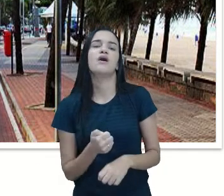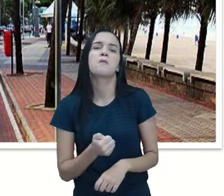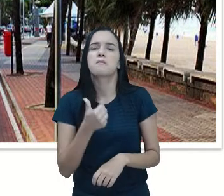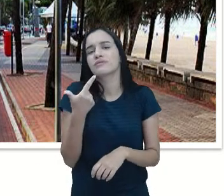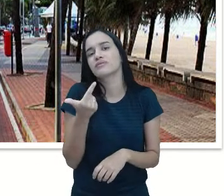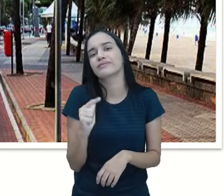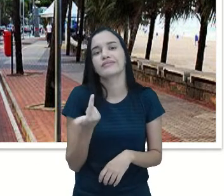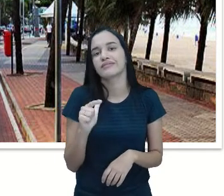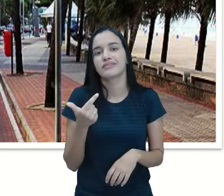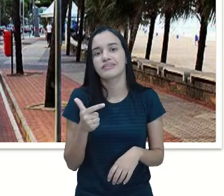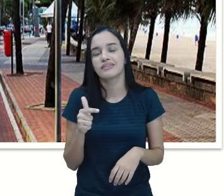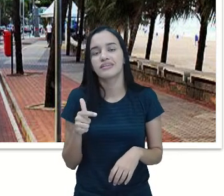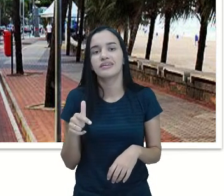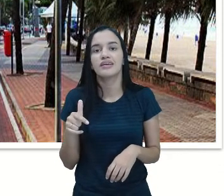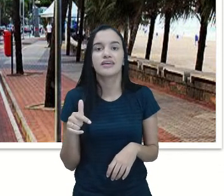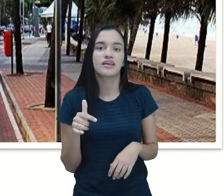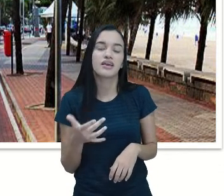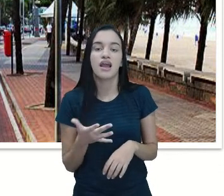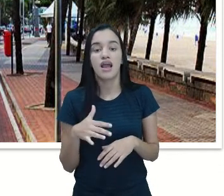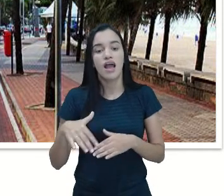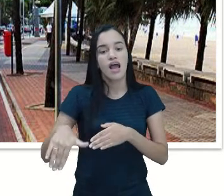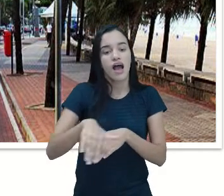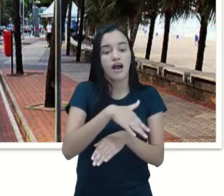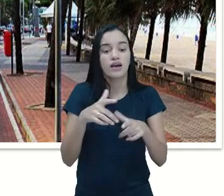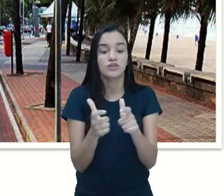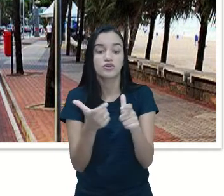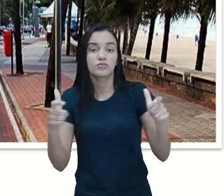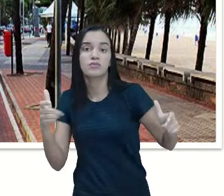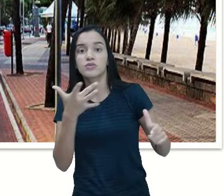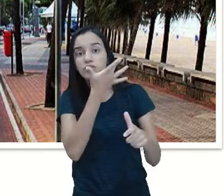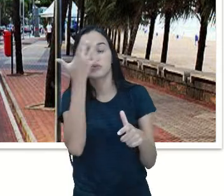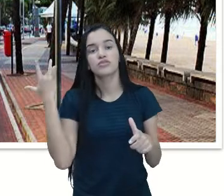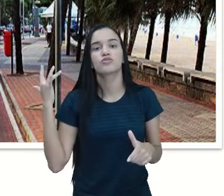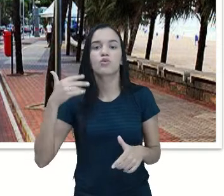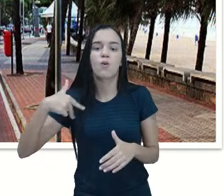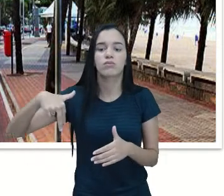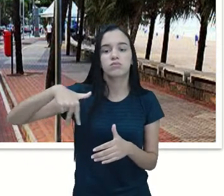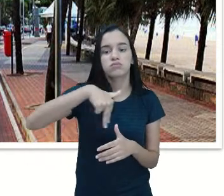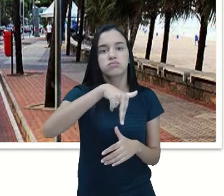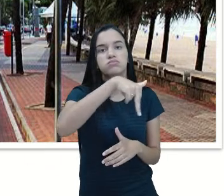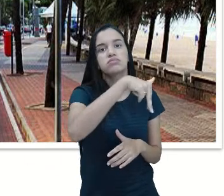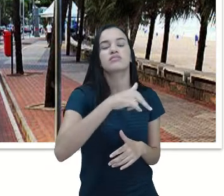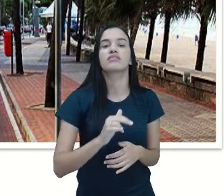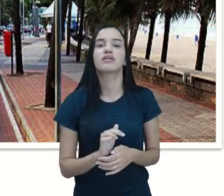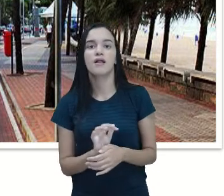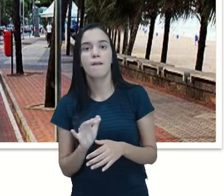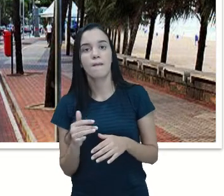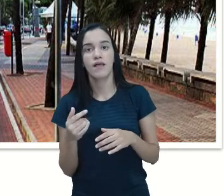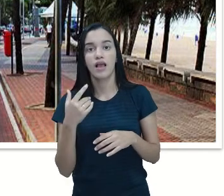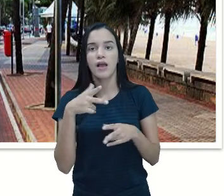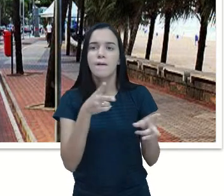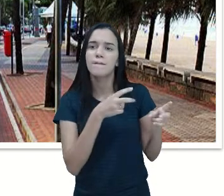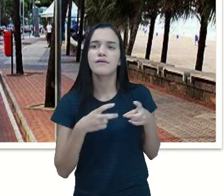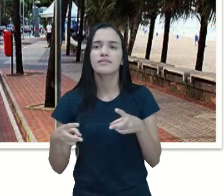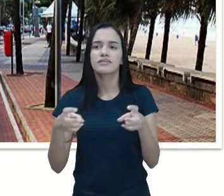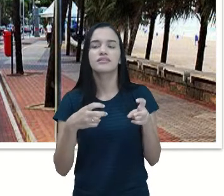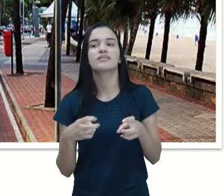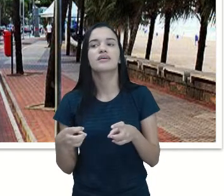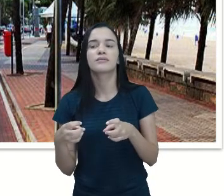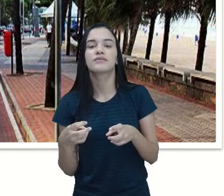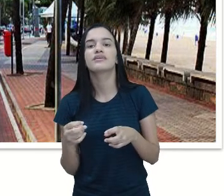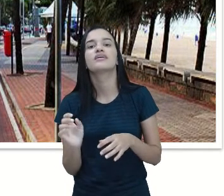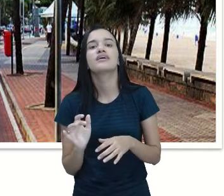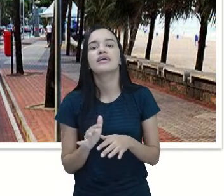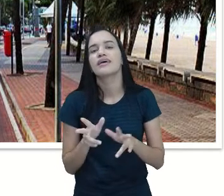mais espaço para as pessoas caminharem. E uma coisa que se observa é que a parte de areia, né, o que a gente